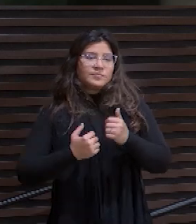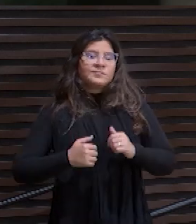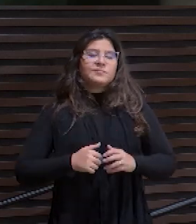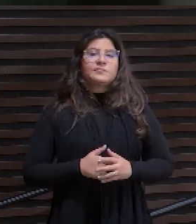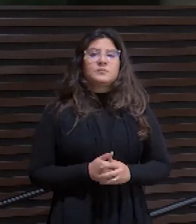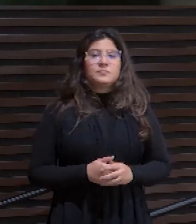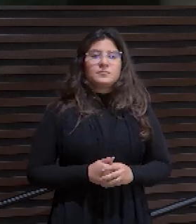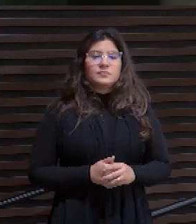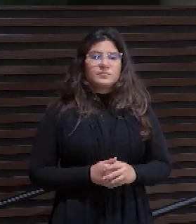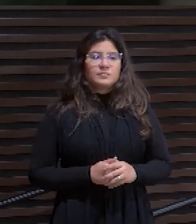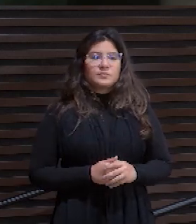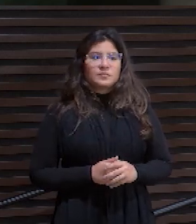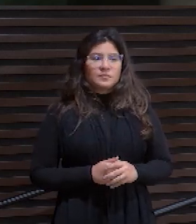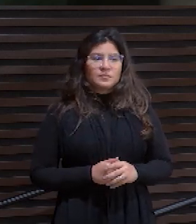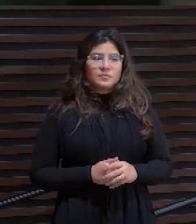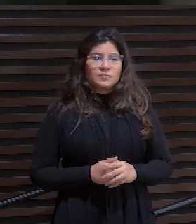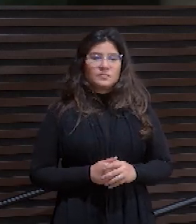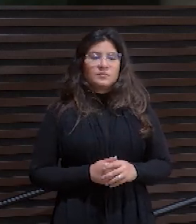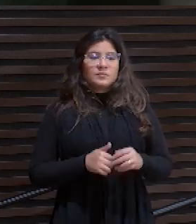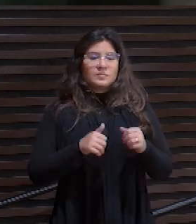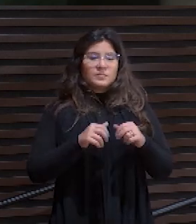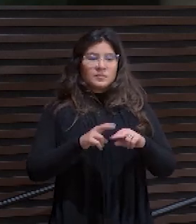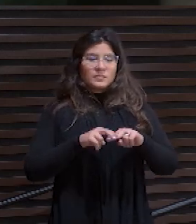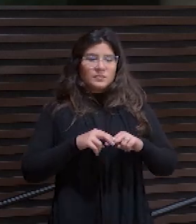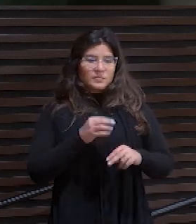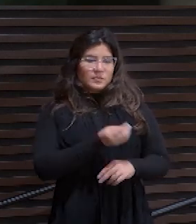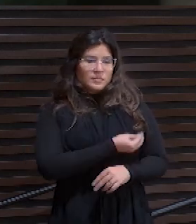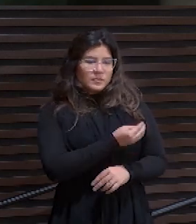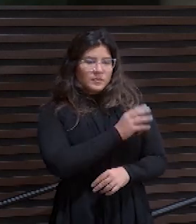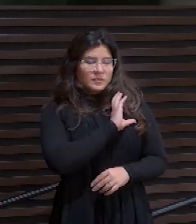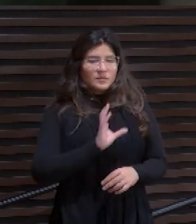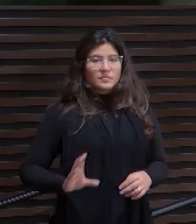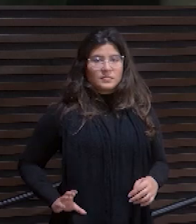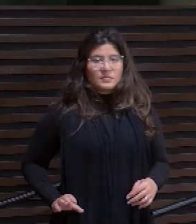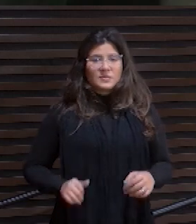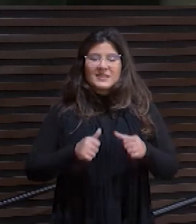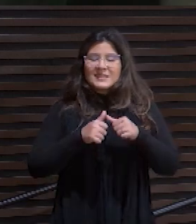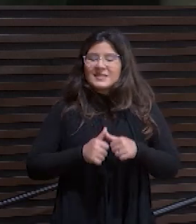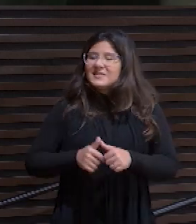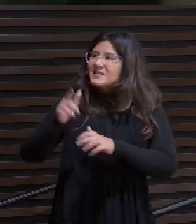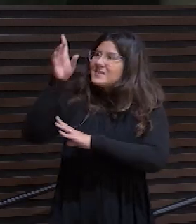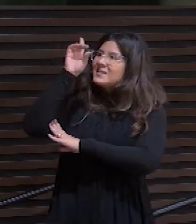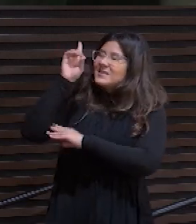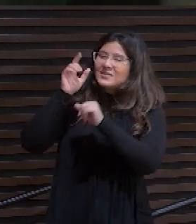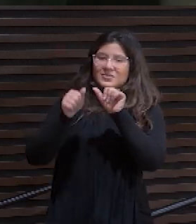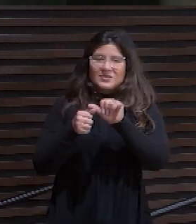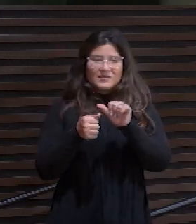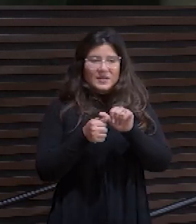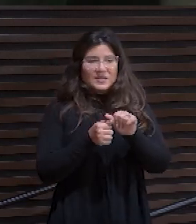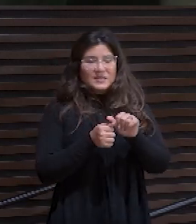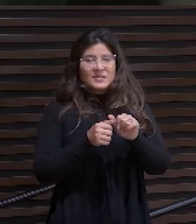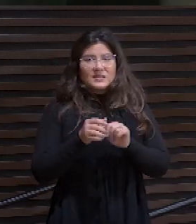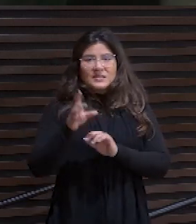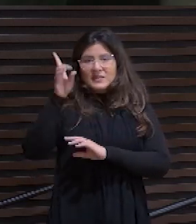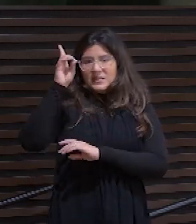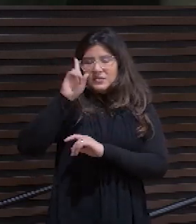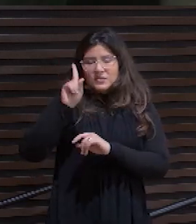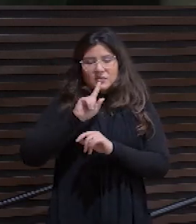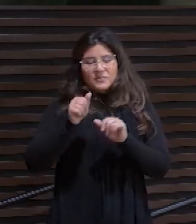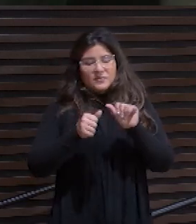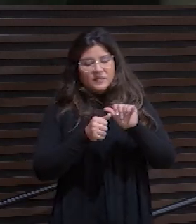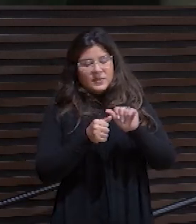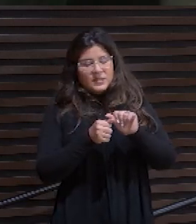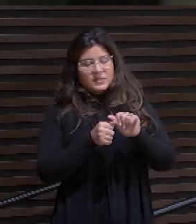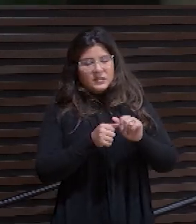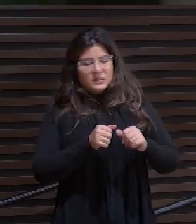vida de Cristo em nós. É isso que Jesus faz. É isso que Deus faz. Ele não faz remendo. Ele não desperdiça as